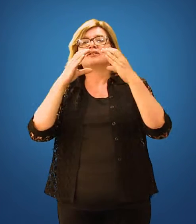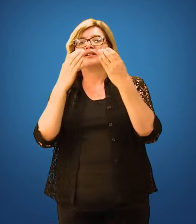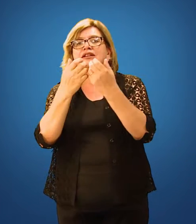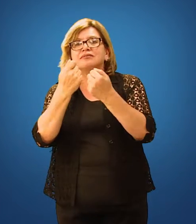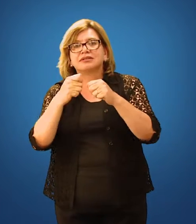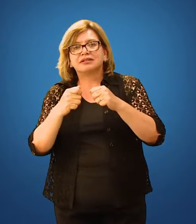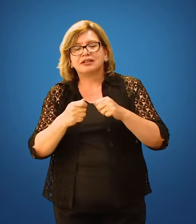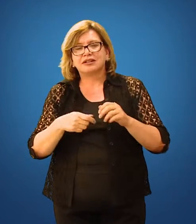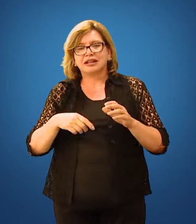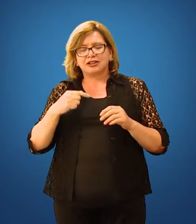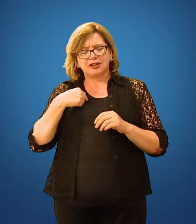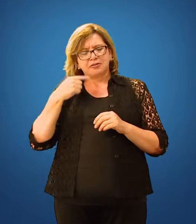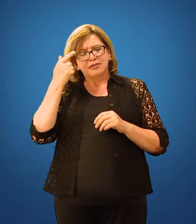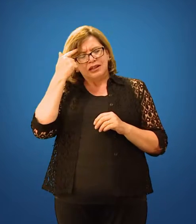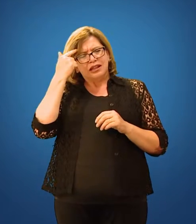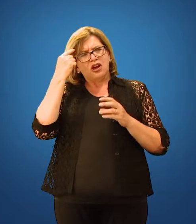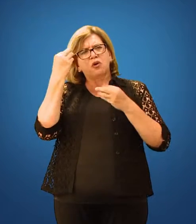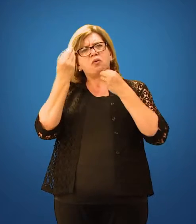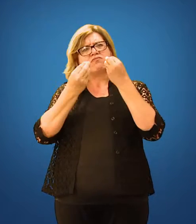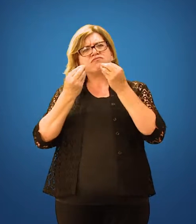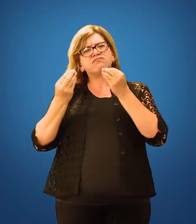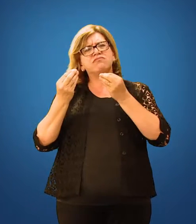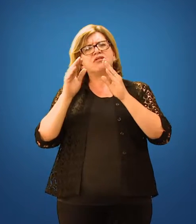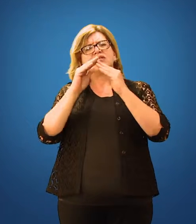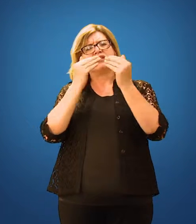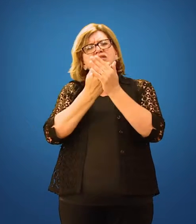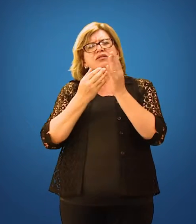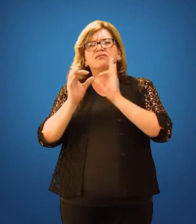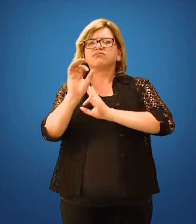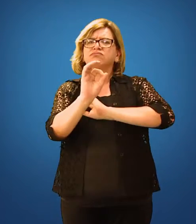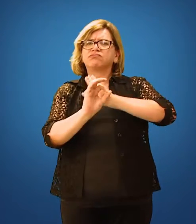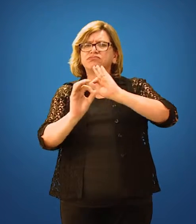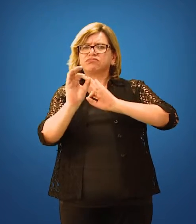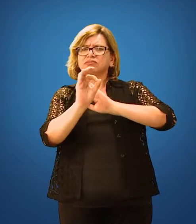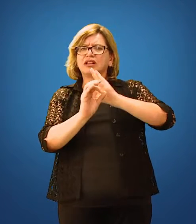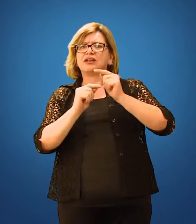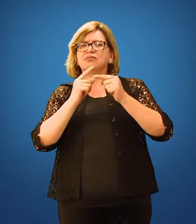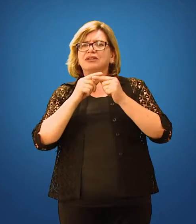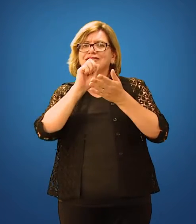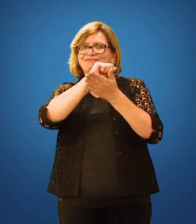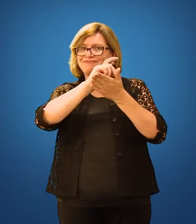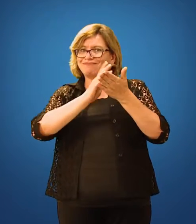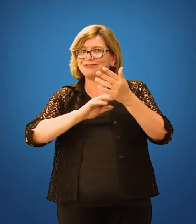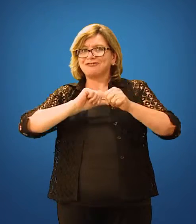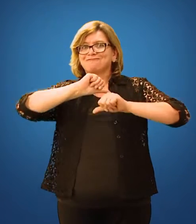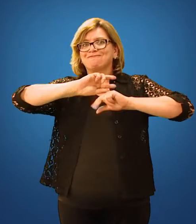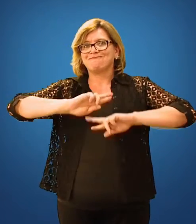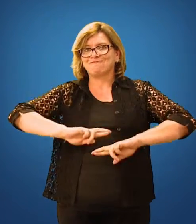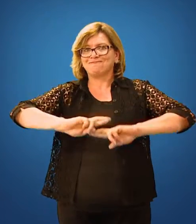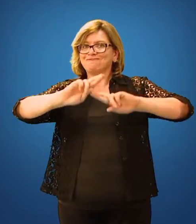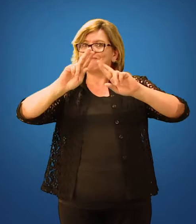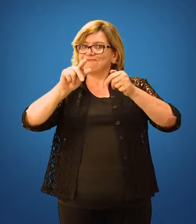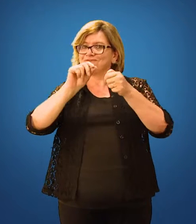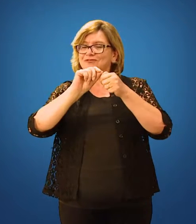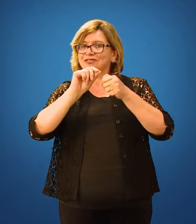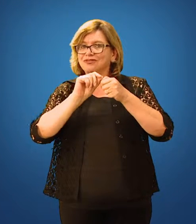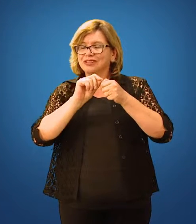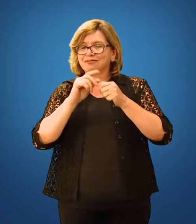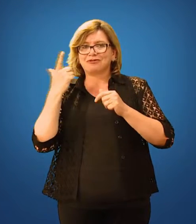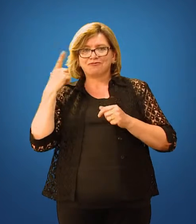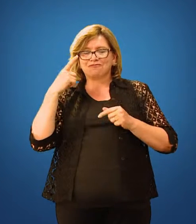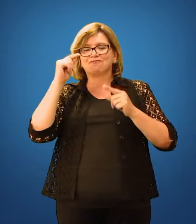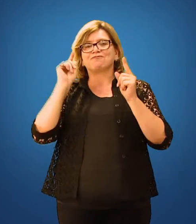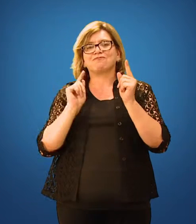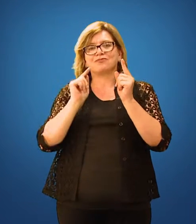espaços escolares, eu vou ter que repensar os meus espaços, porque uma série de atividades diferenciadas vão ser necessárias para a consecução dos